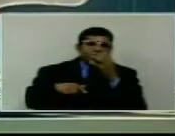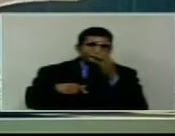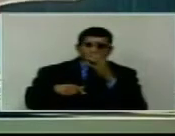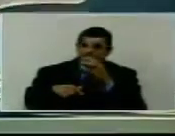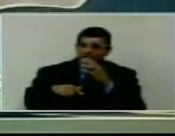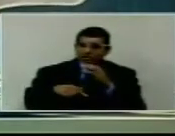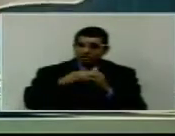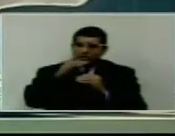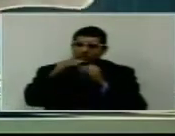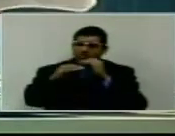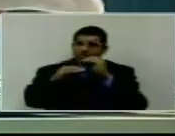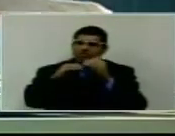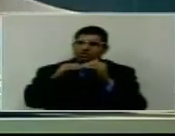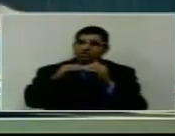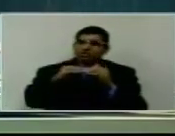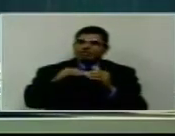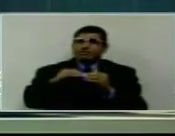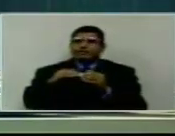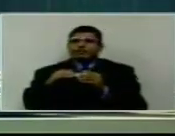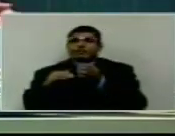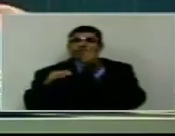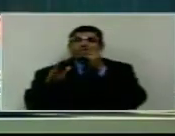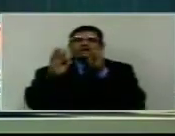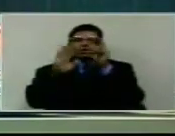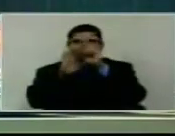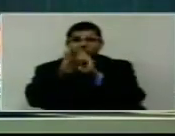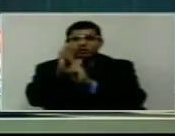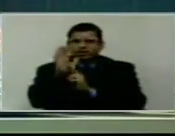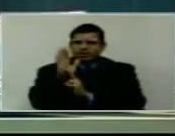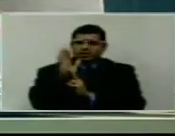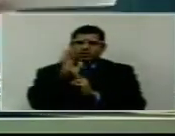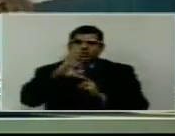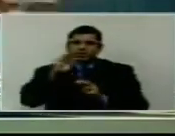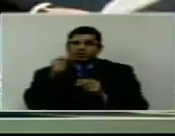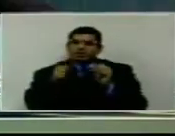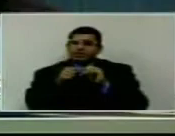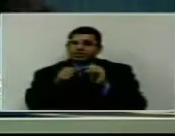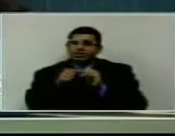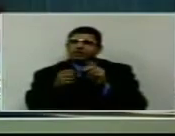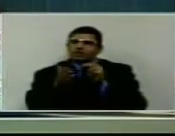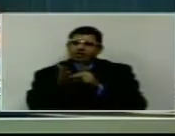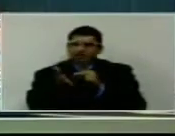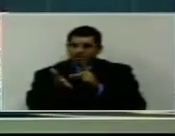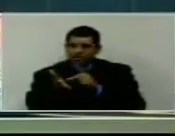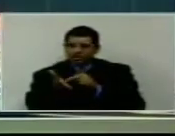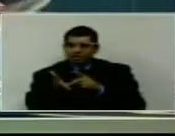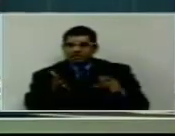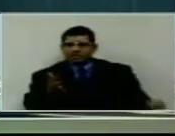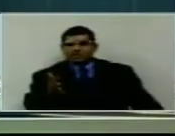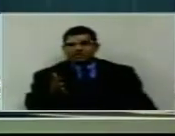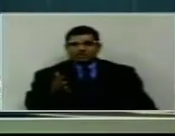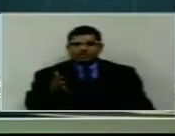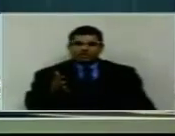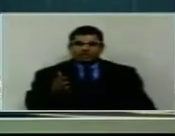absurdamente desproporcionais. Os relatórios da Arsan, se forem verdadeiras